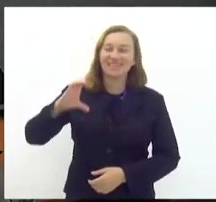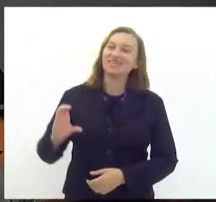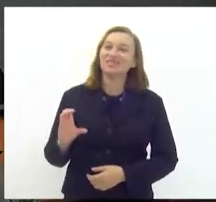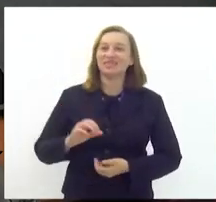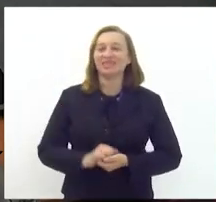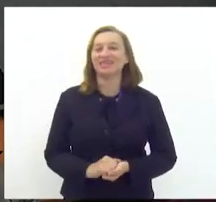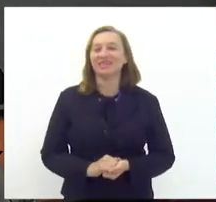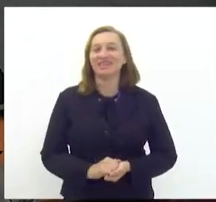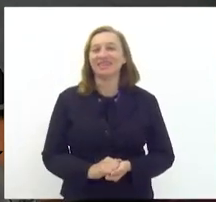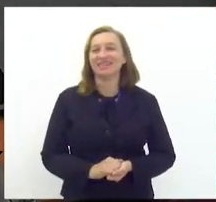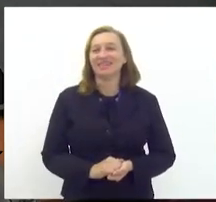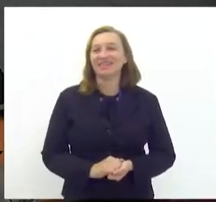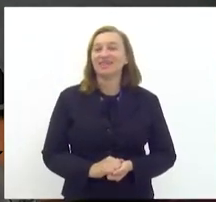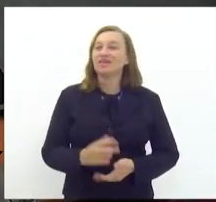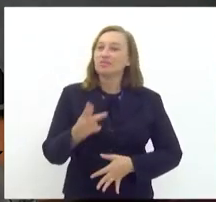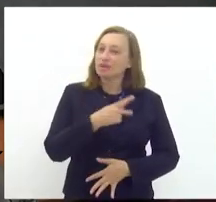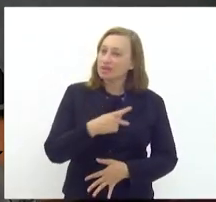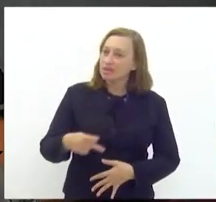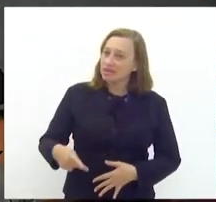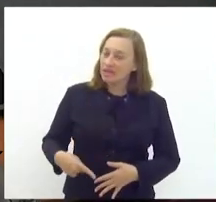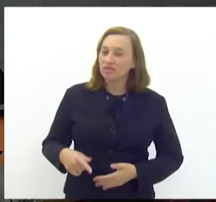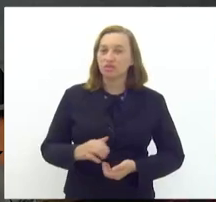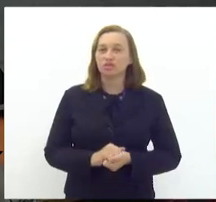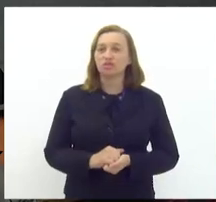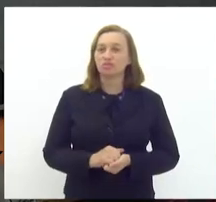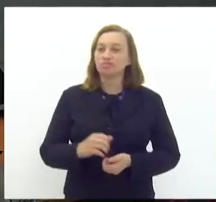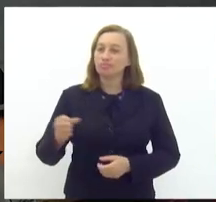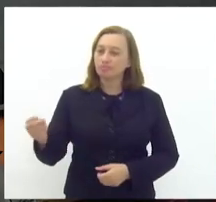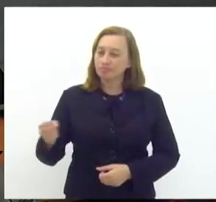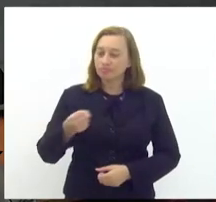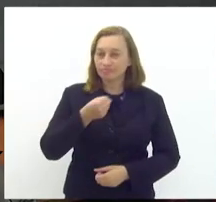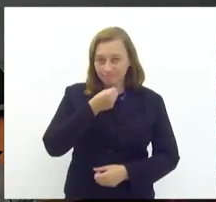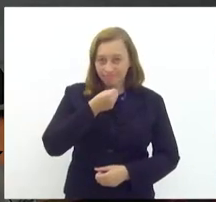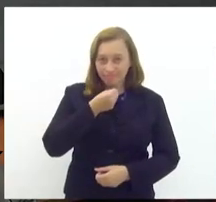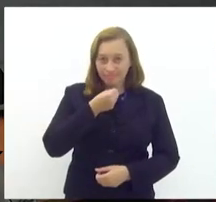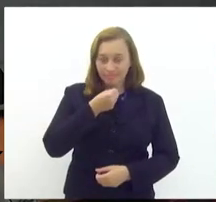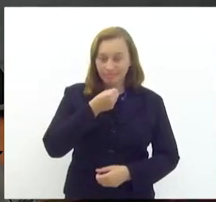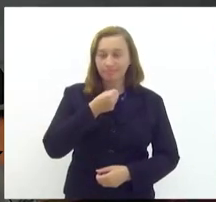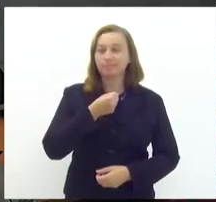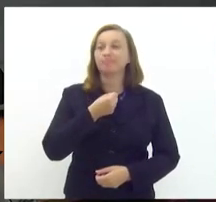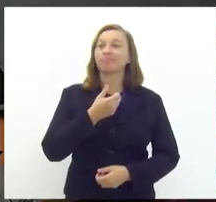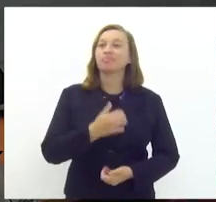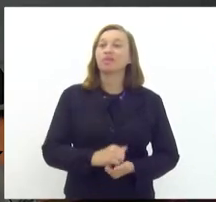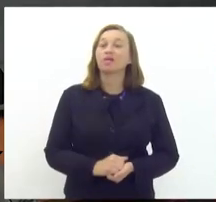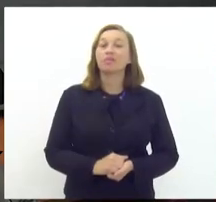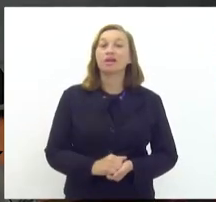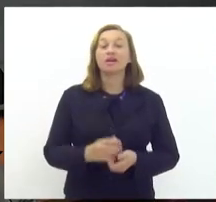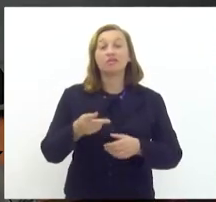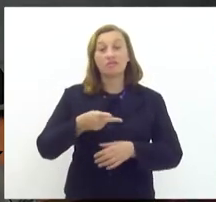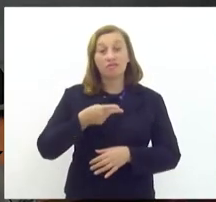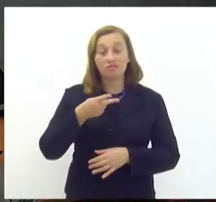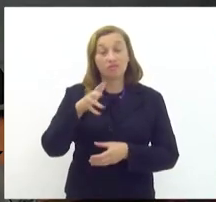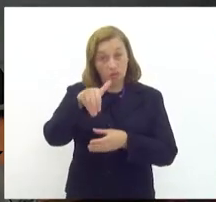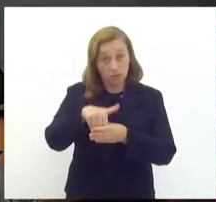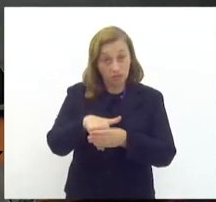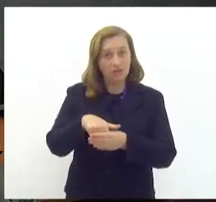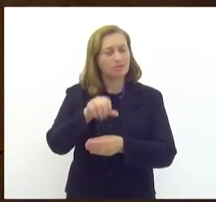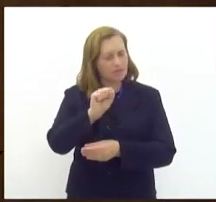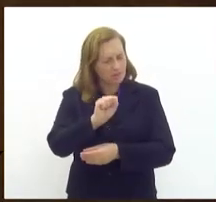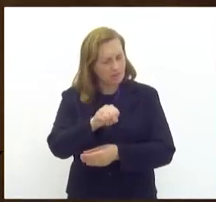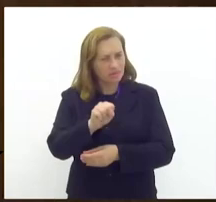Presidente venho a este microfone de aparthes para declarar que votei sim